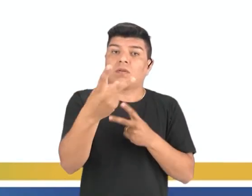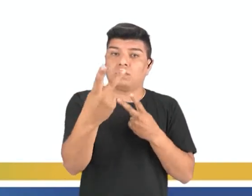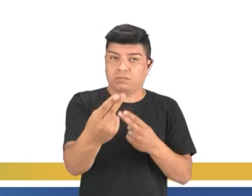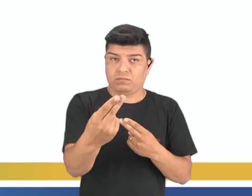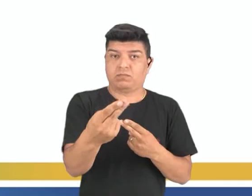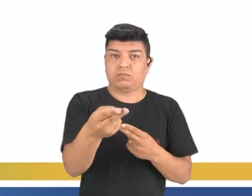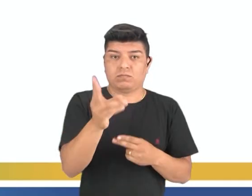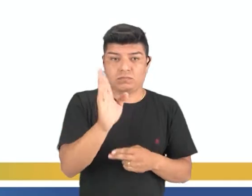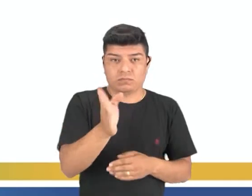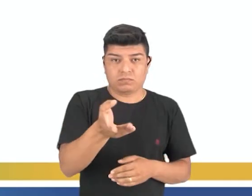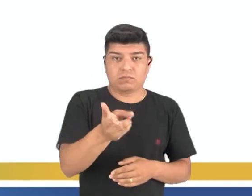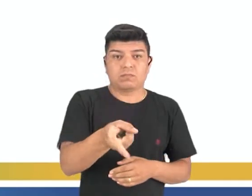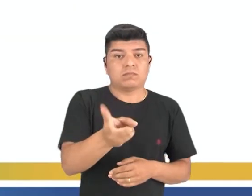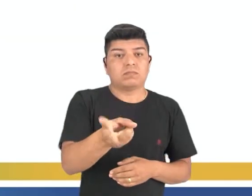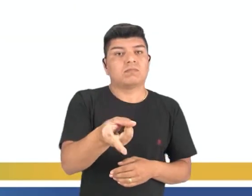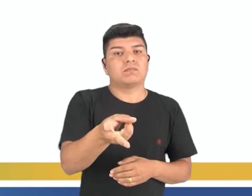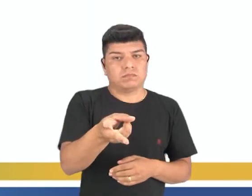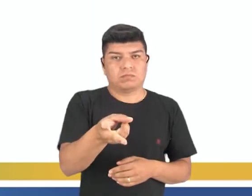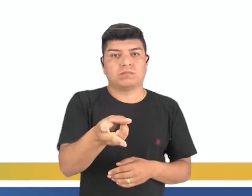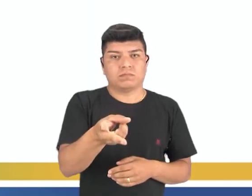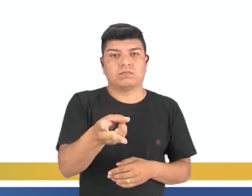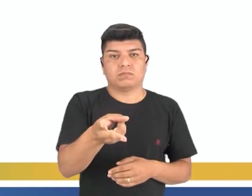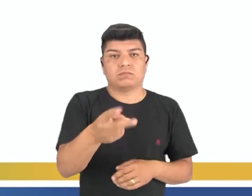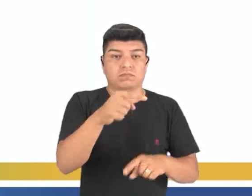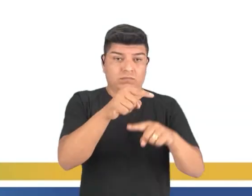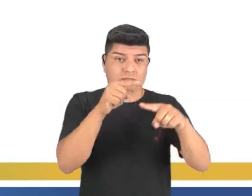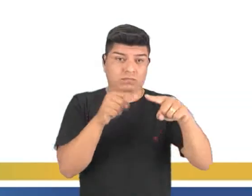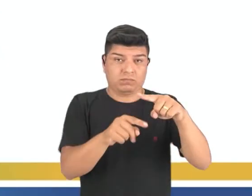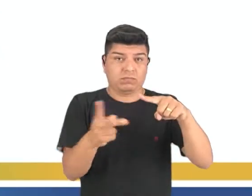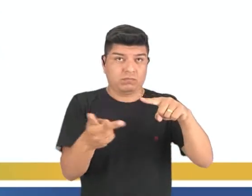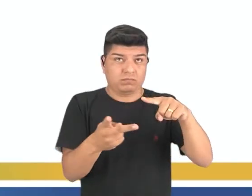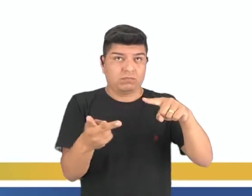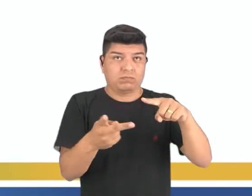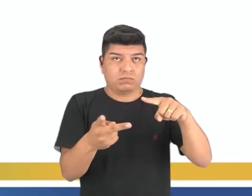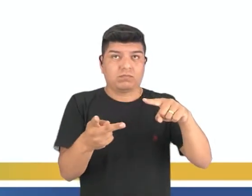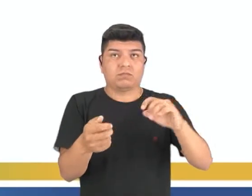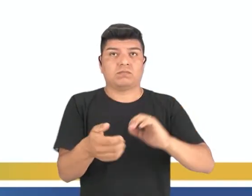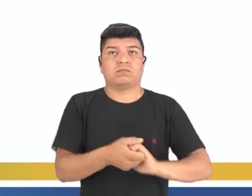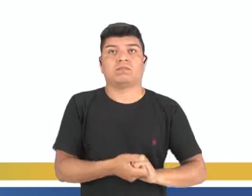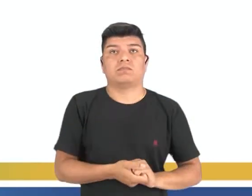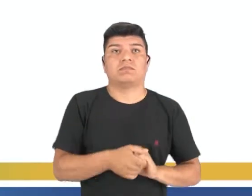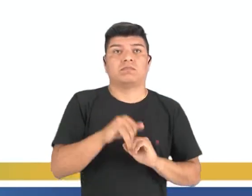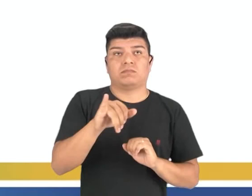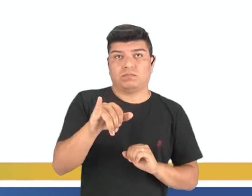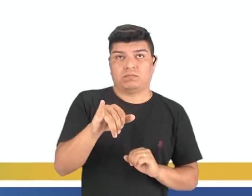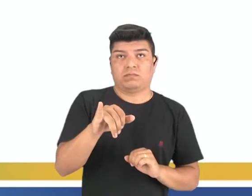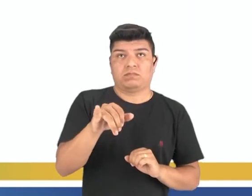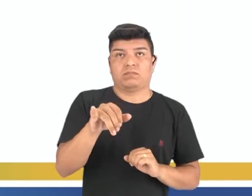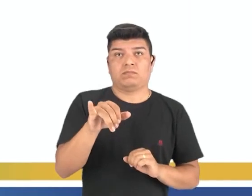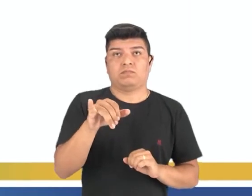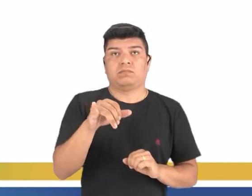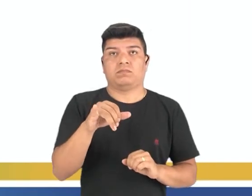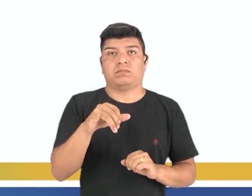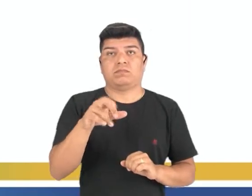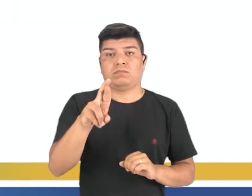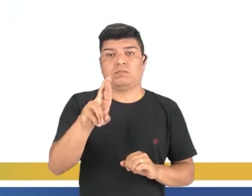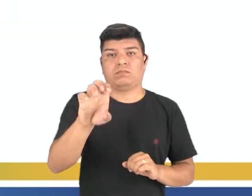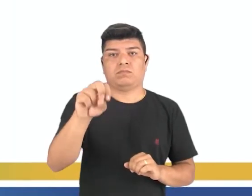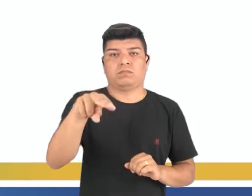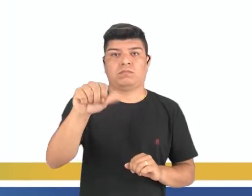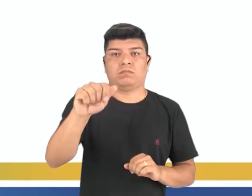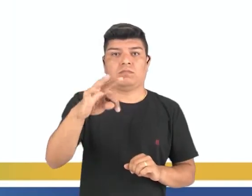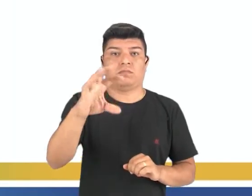essa constância no quociente entre elas, né, na divisão entre elas. Então, quando o Renato tiver 20 anos,